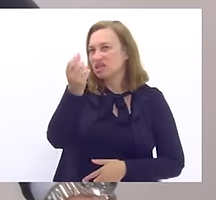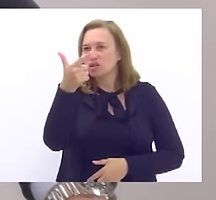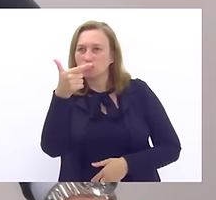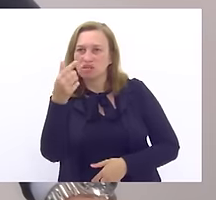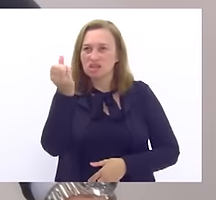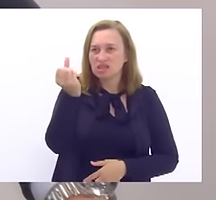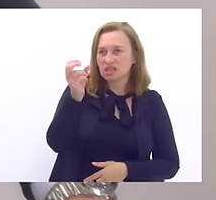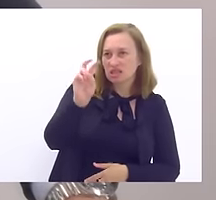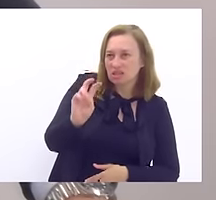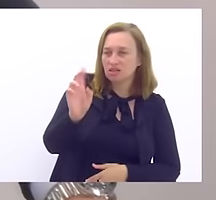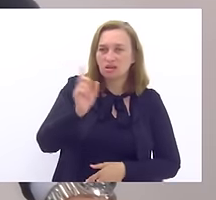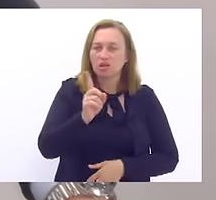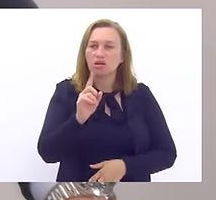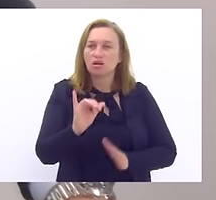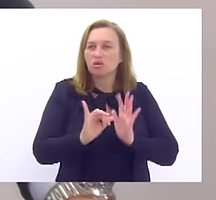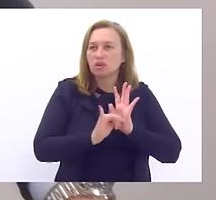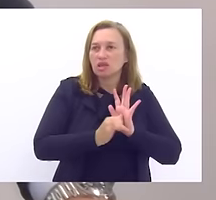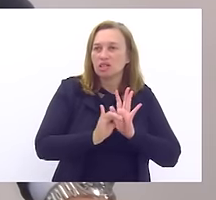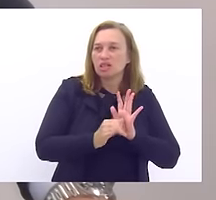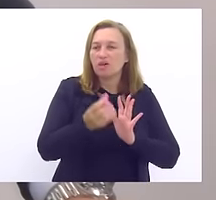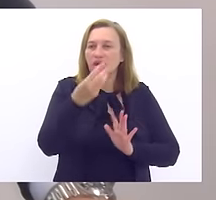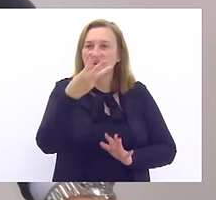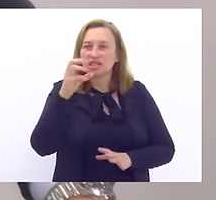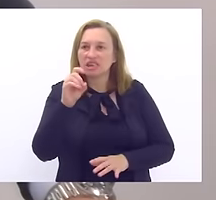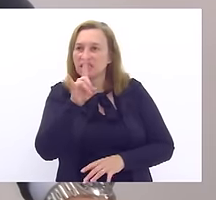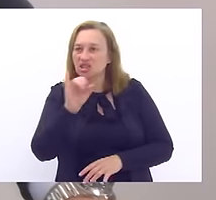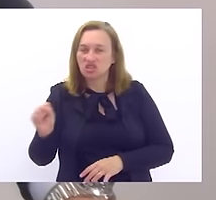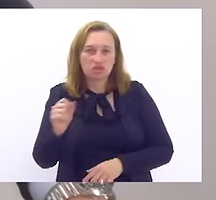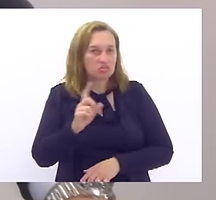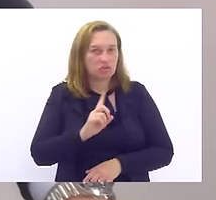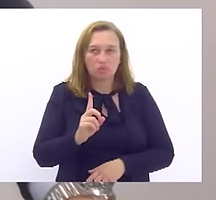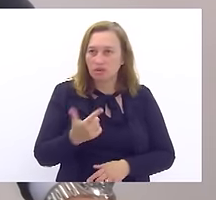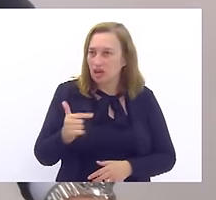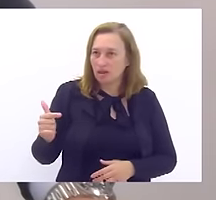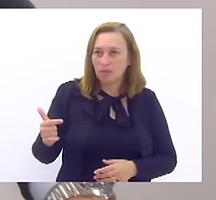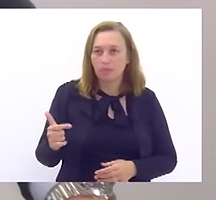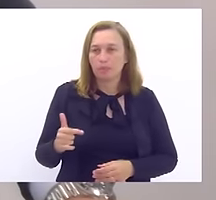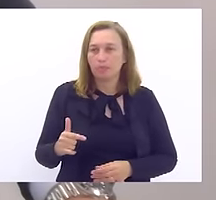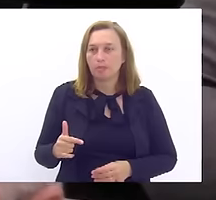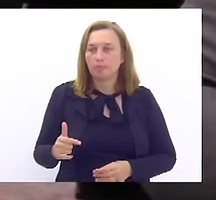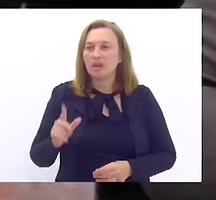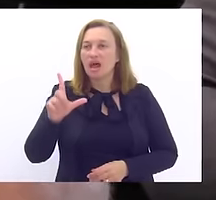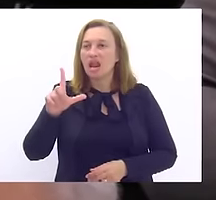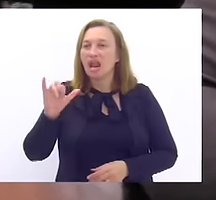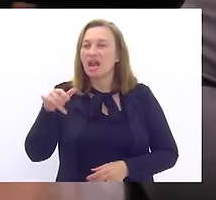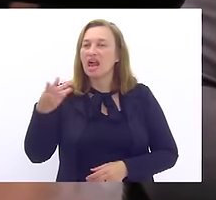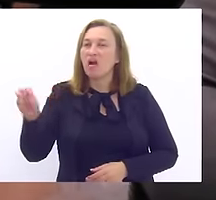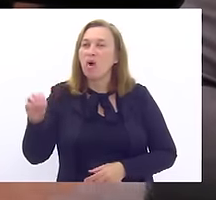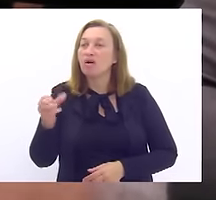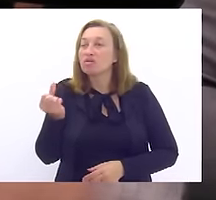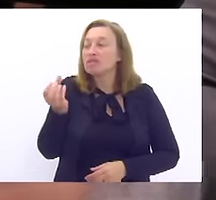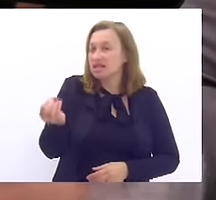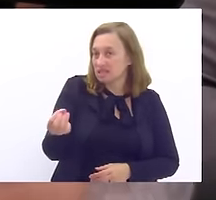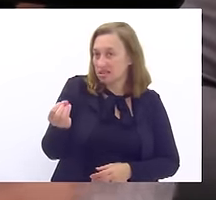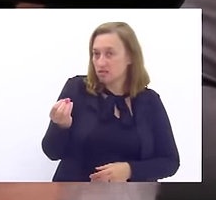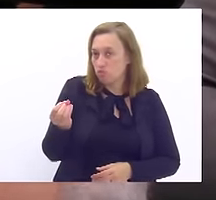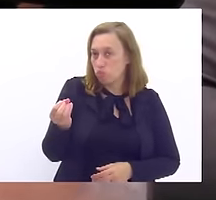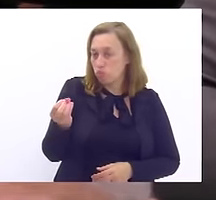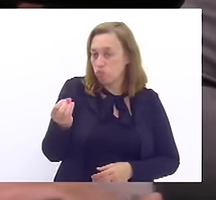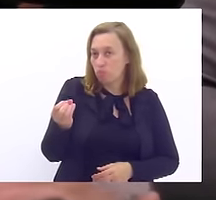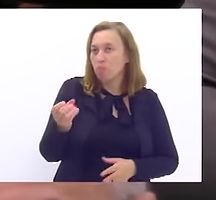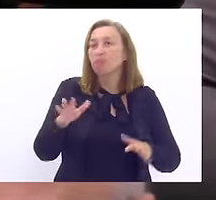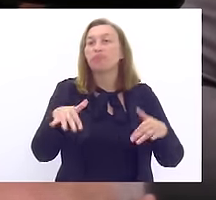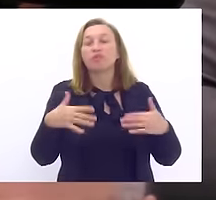o prazo do edital São 30 dias então não há nenhuma hipótese de leiloar com 60 quando há